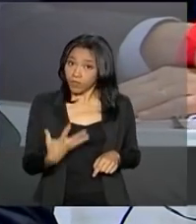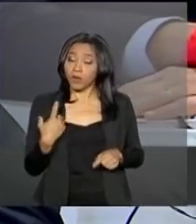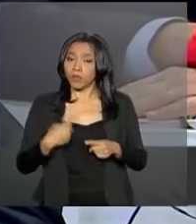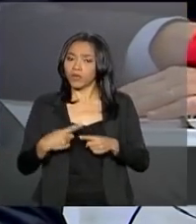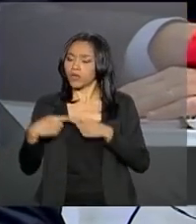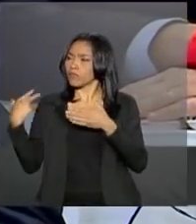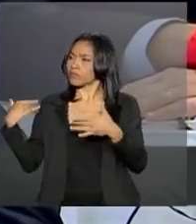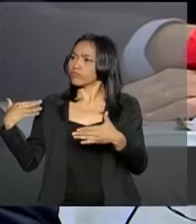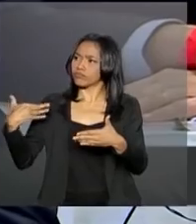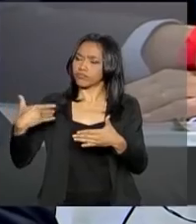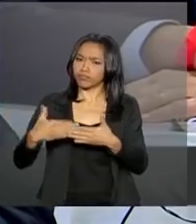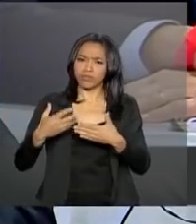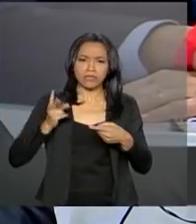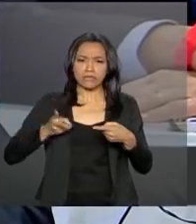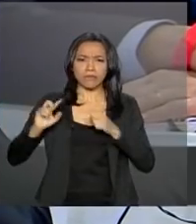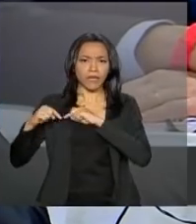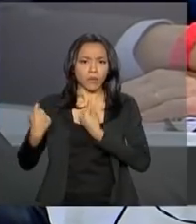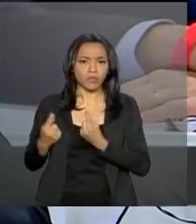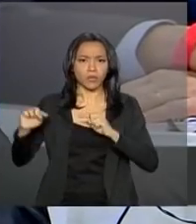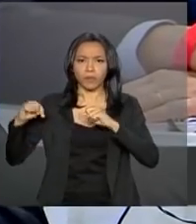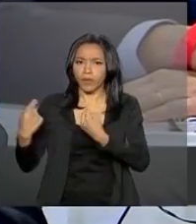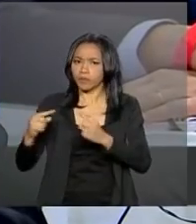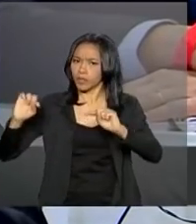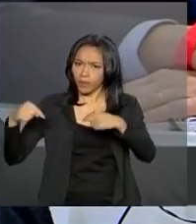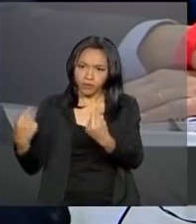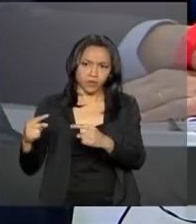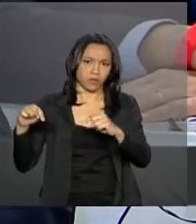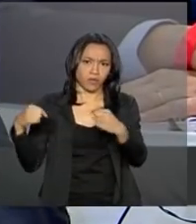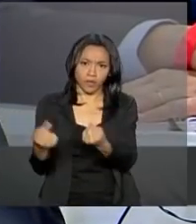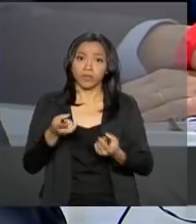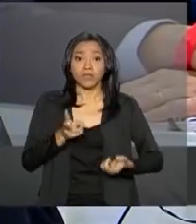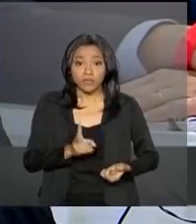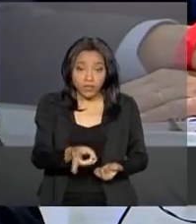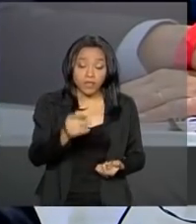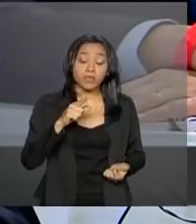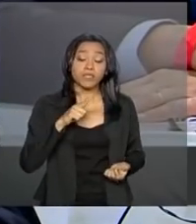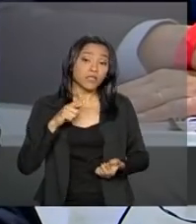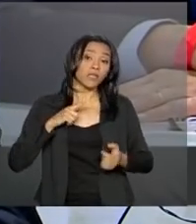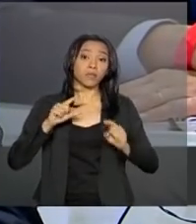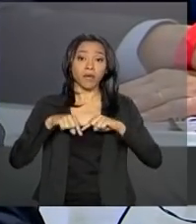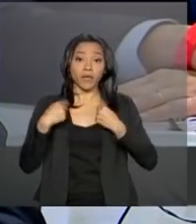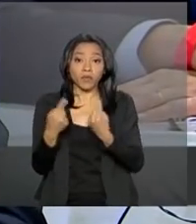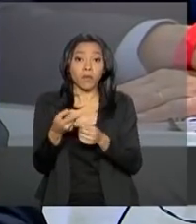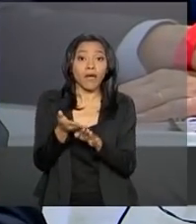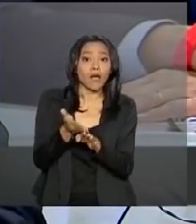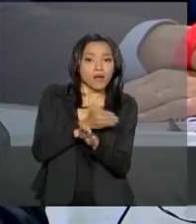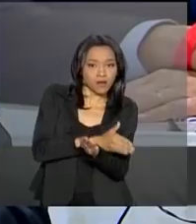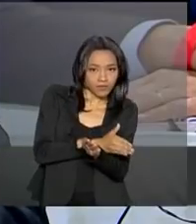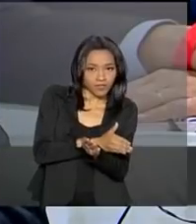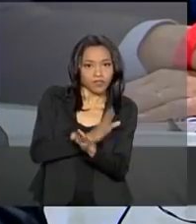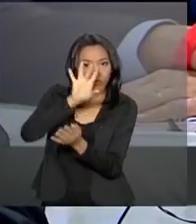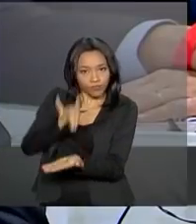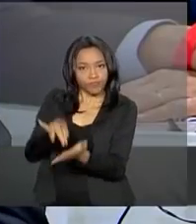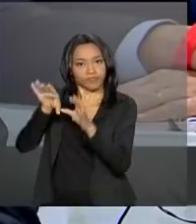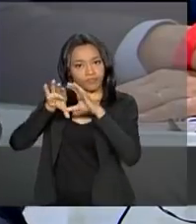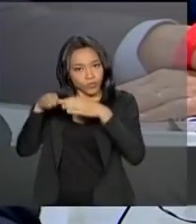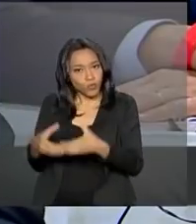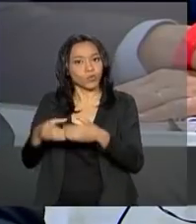de toda a reunião do brics sim aliás hoje 20 sempre há uma reunião para iluminar o dobro do que seu próprio